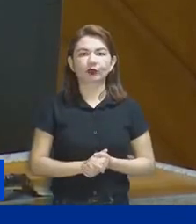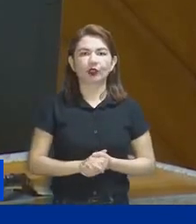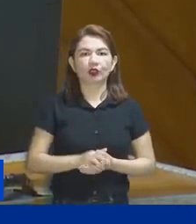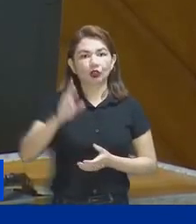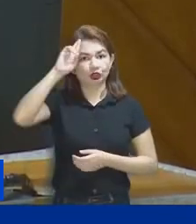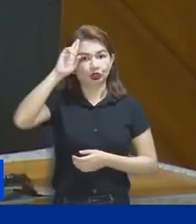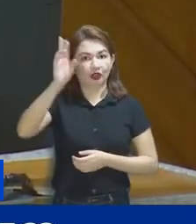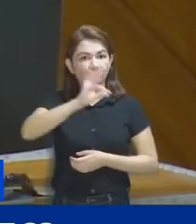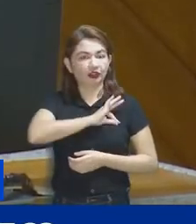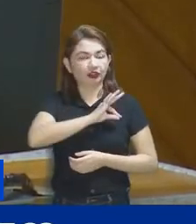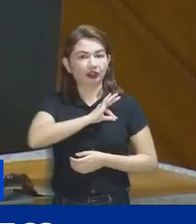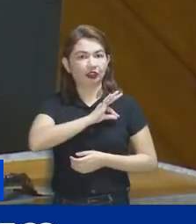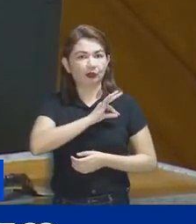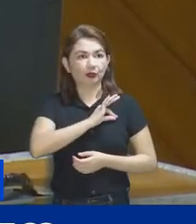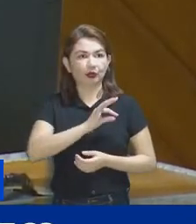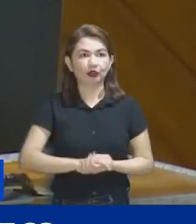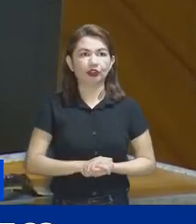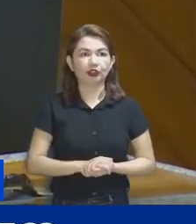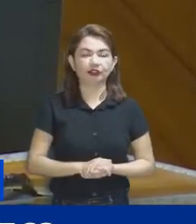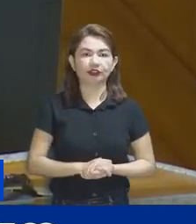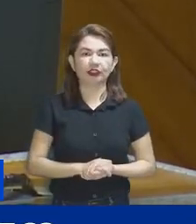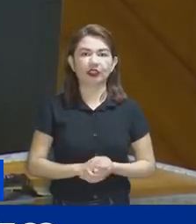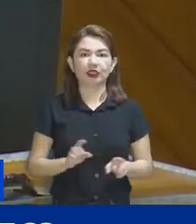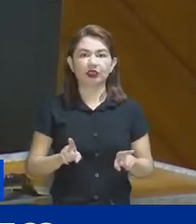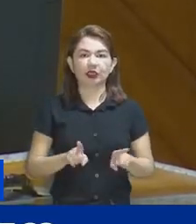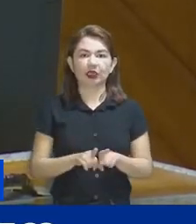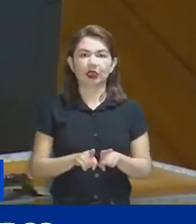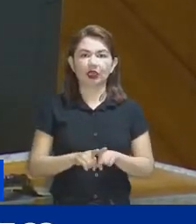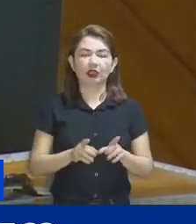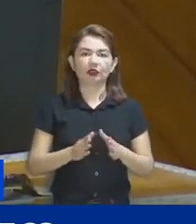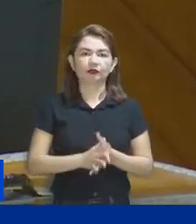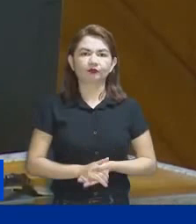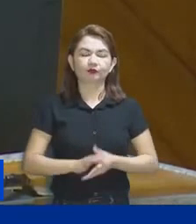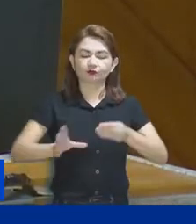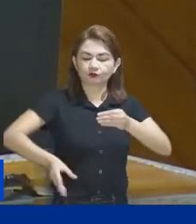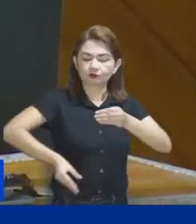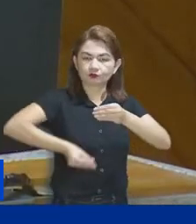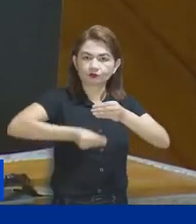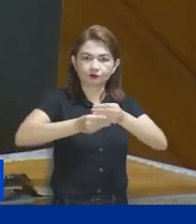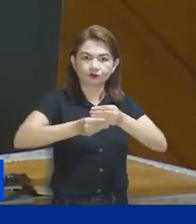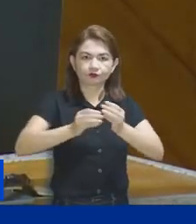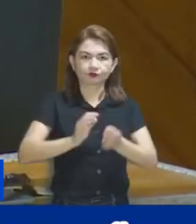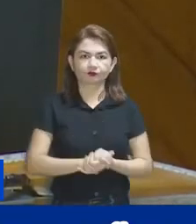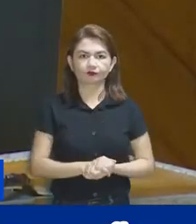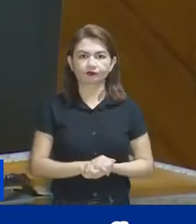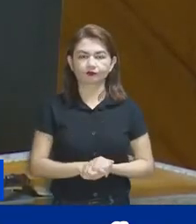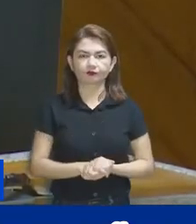Barbosa Lopes, o apensamento do feito AIGE, número